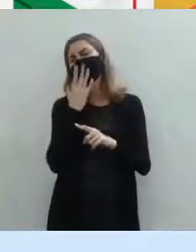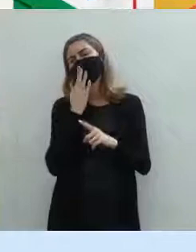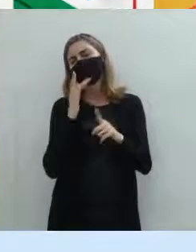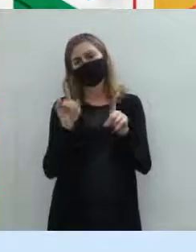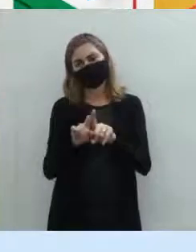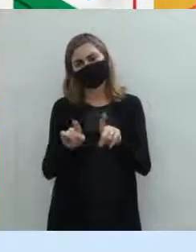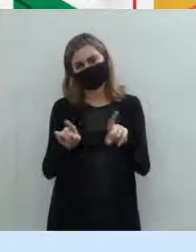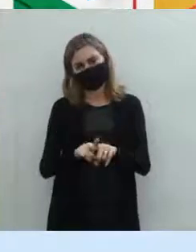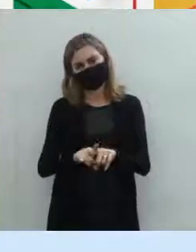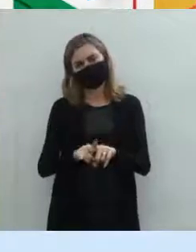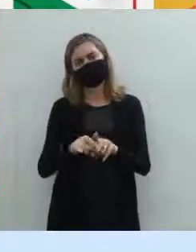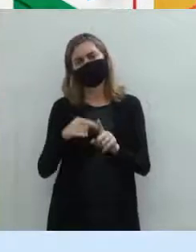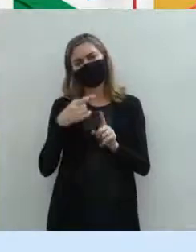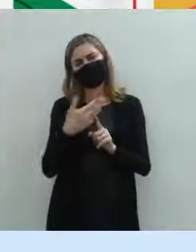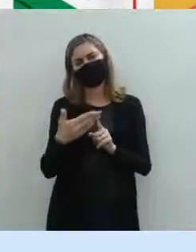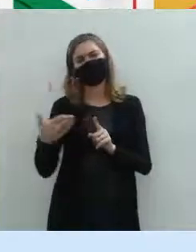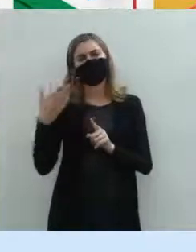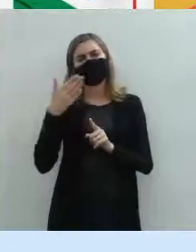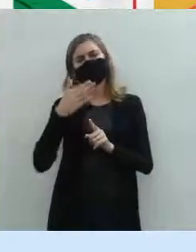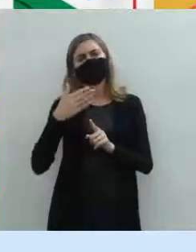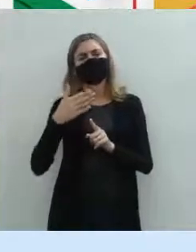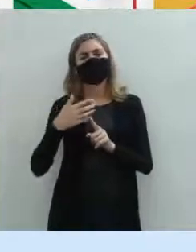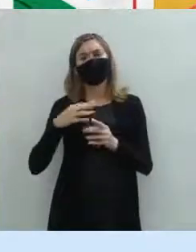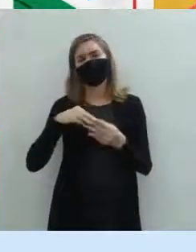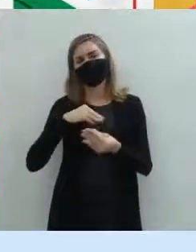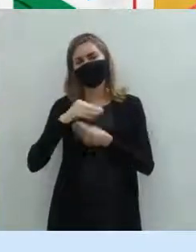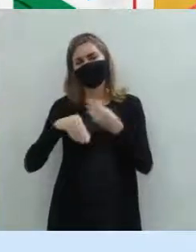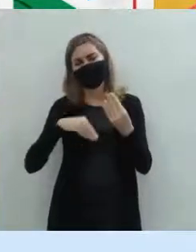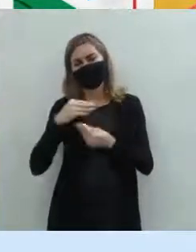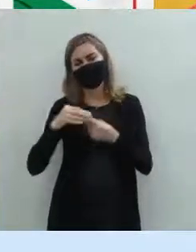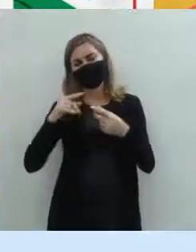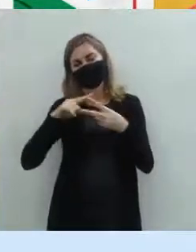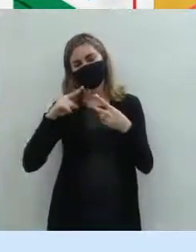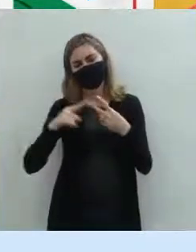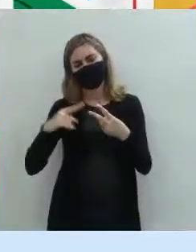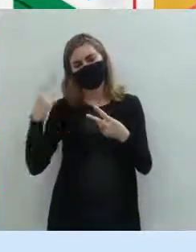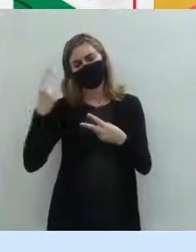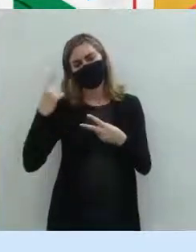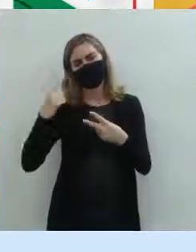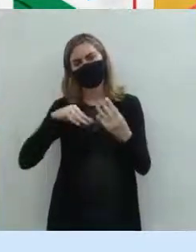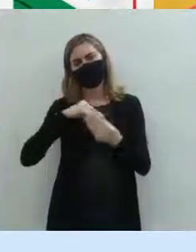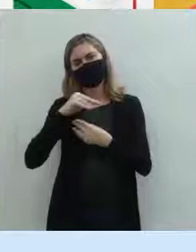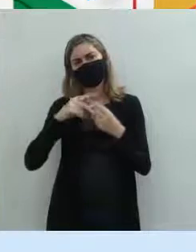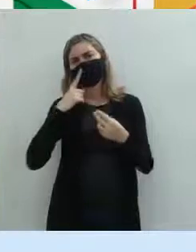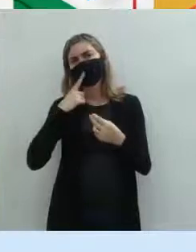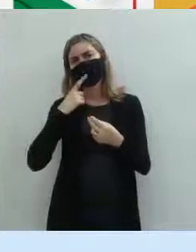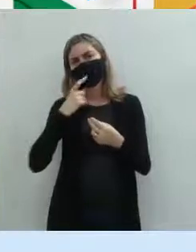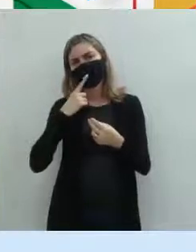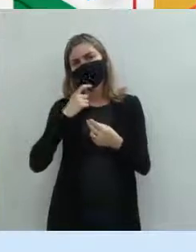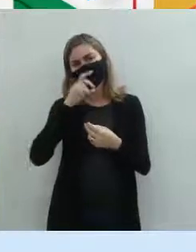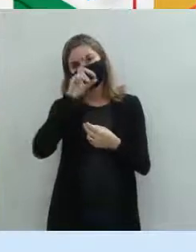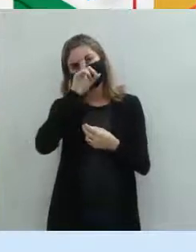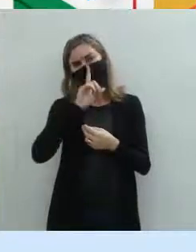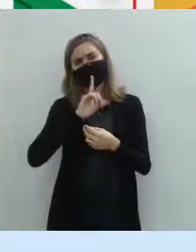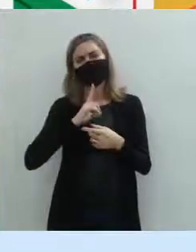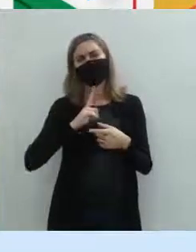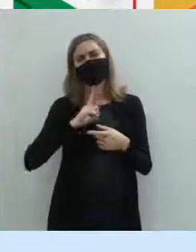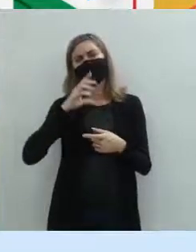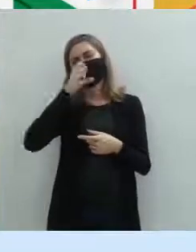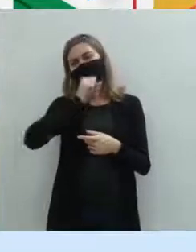as cores secundárias, que são resultado da mistura das duas primárias. Então, se eu misturo vermelho com amarelo, eu vou